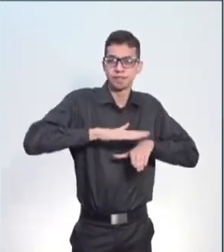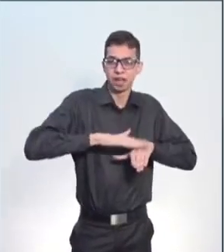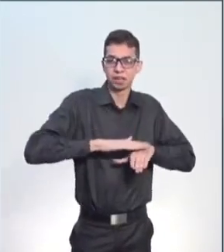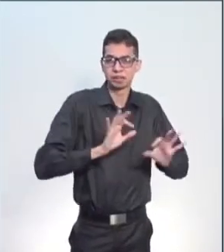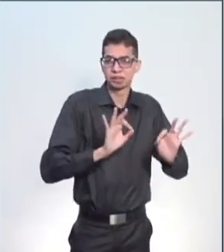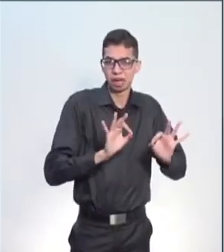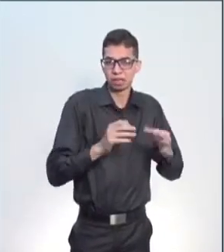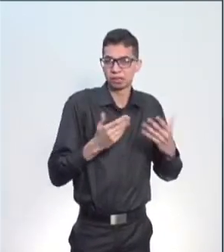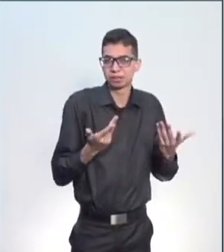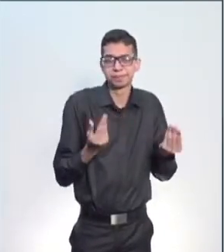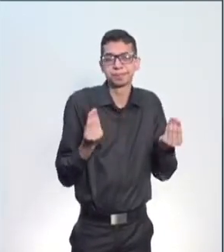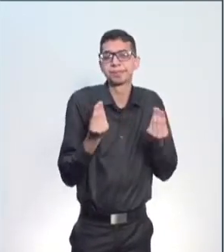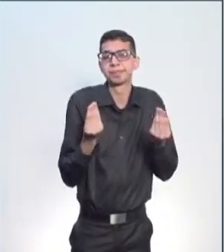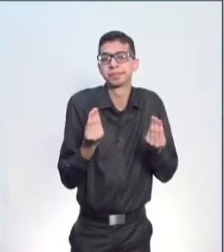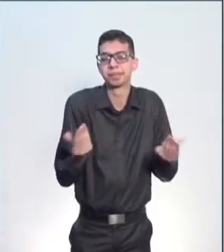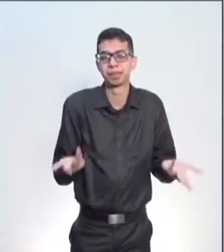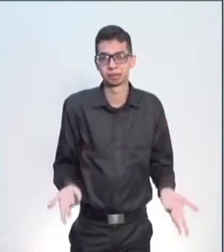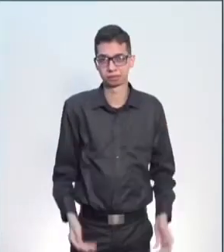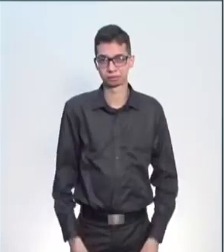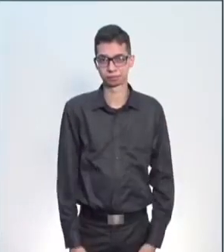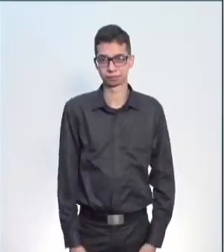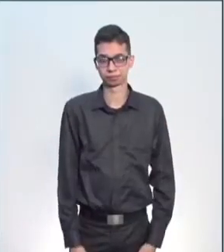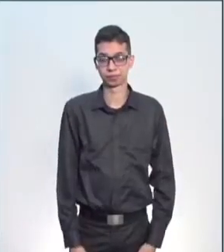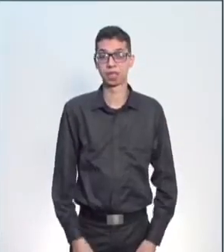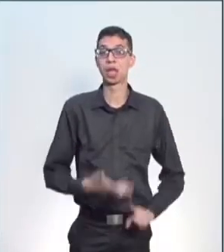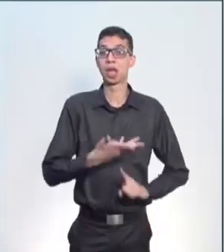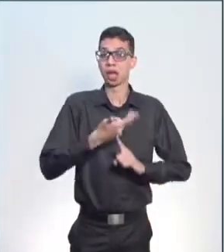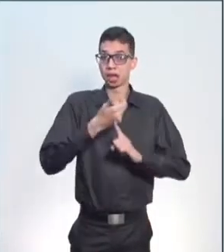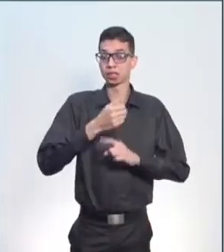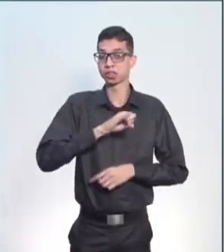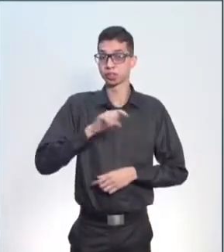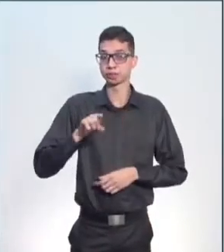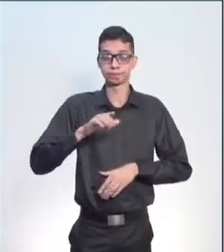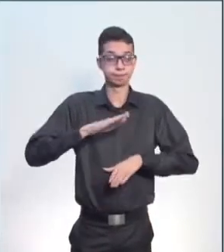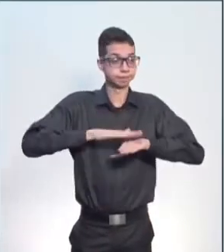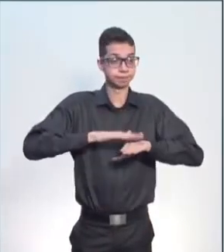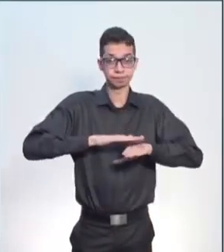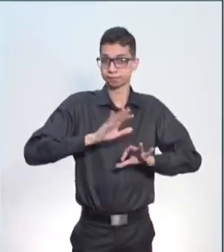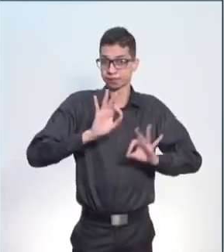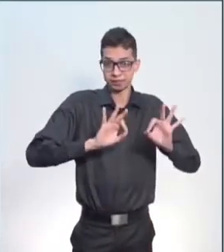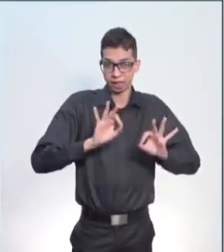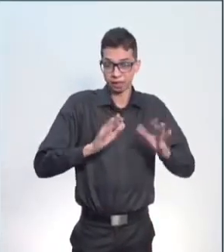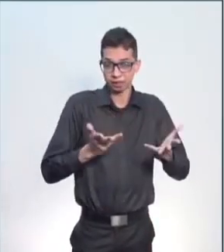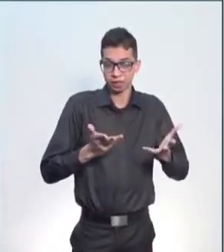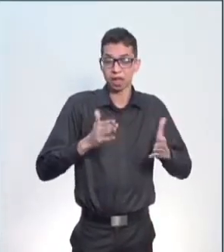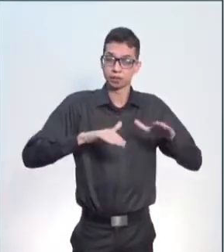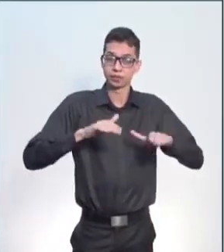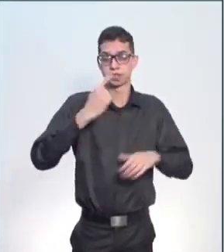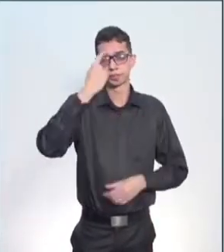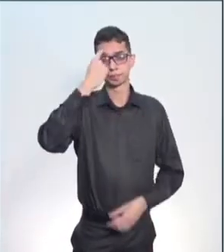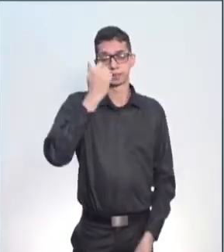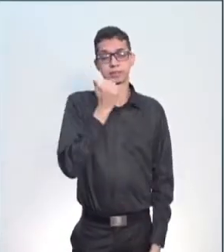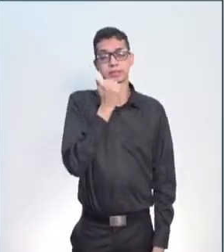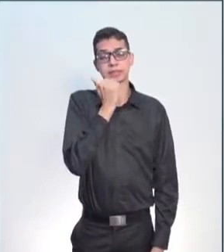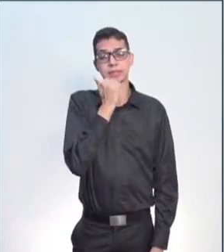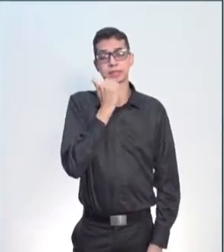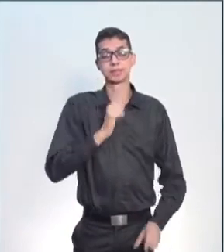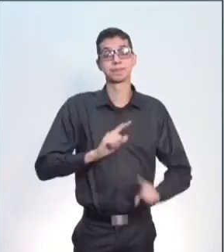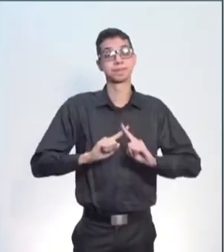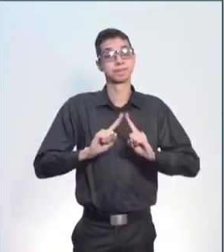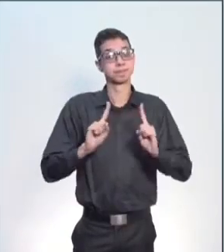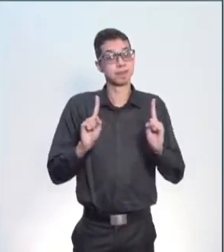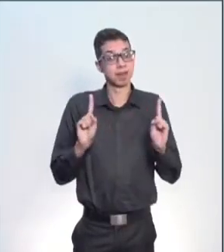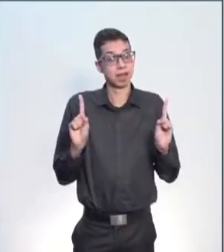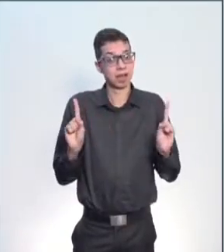menos, mesmo quando não se pratique, pode ser considerada como ciência. Mas a virtude afirma-se